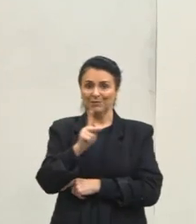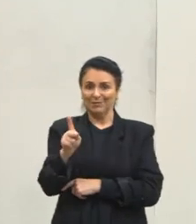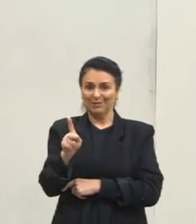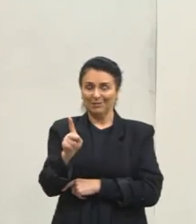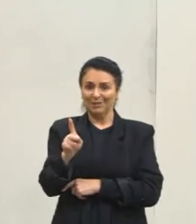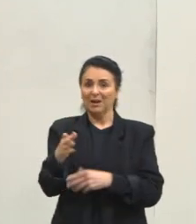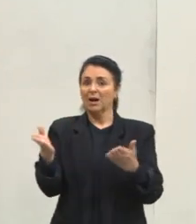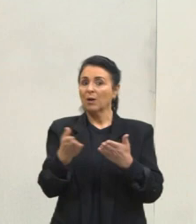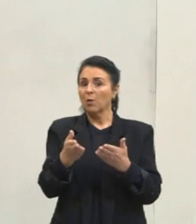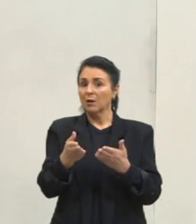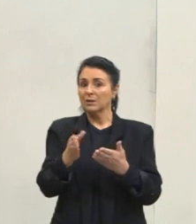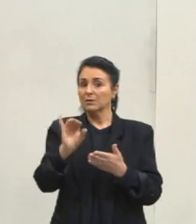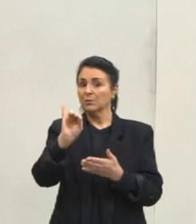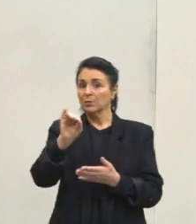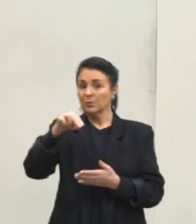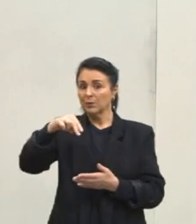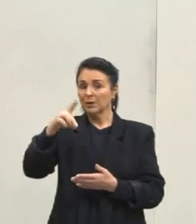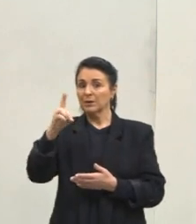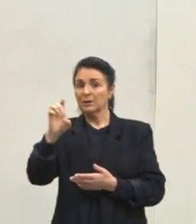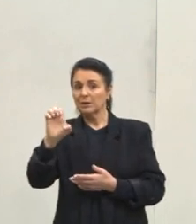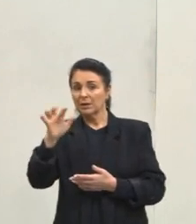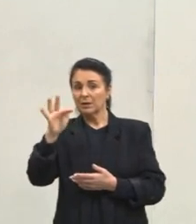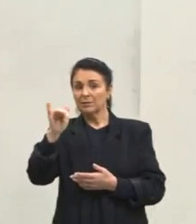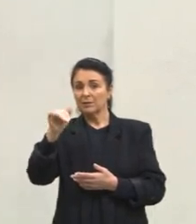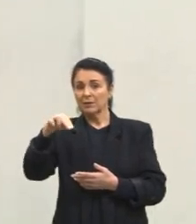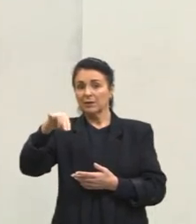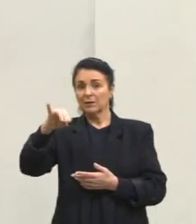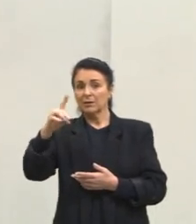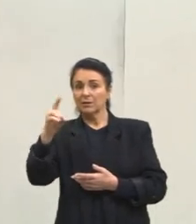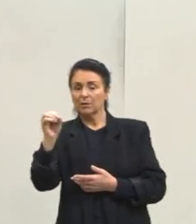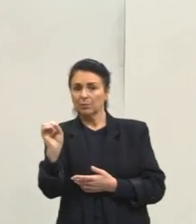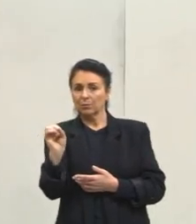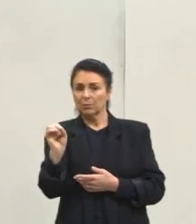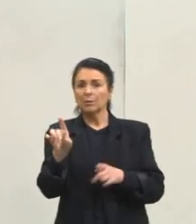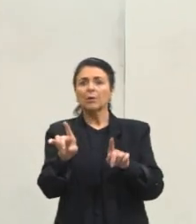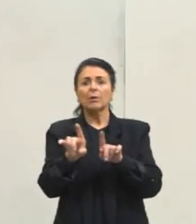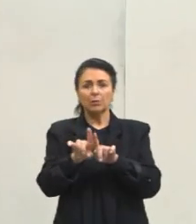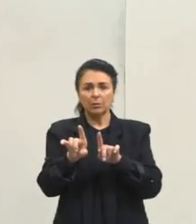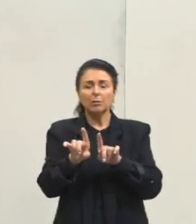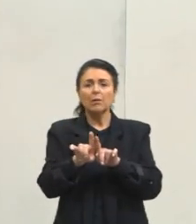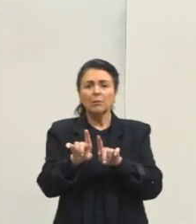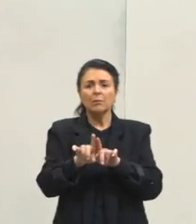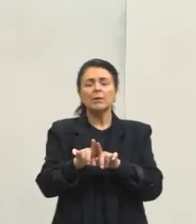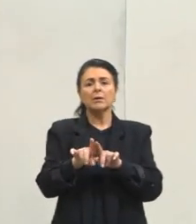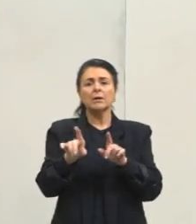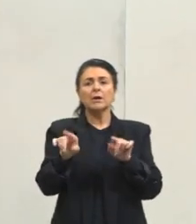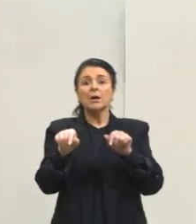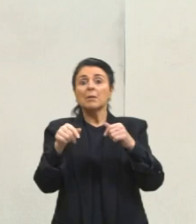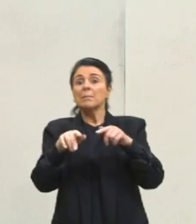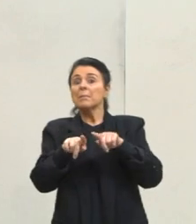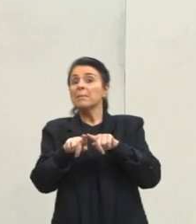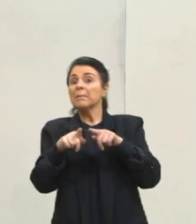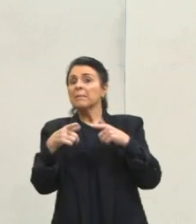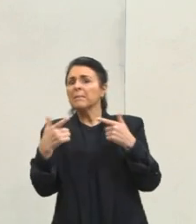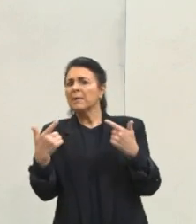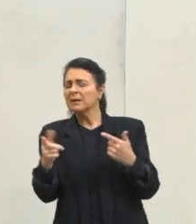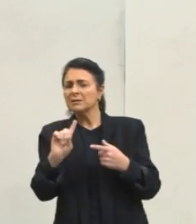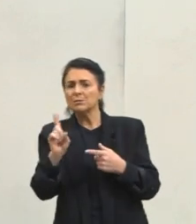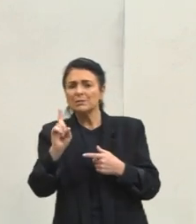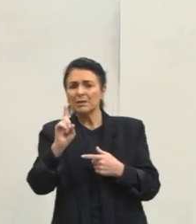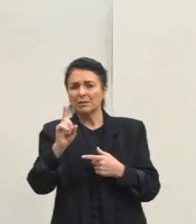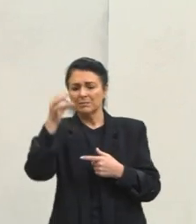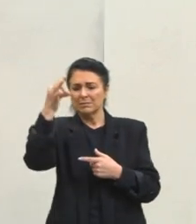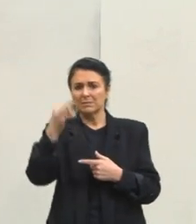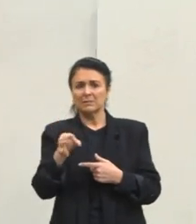os indefinidos eles também vão determinar de certa forma mas de forma indefinida